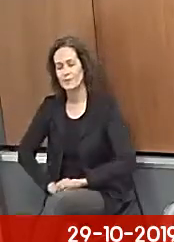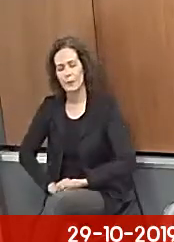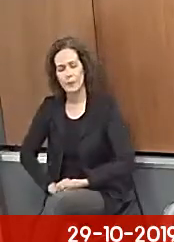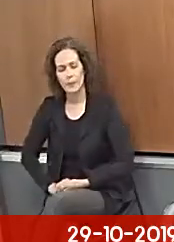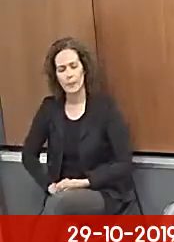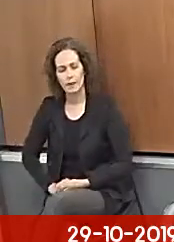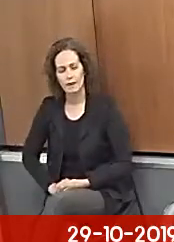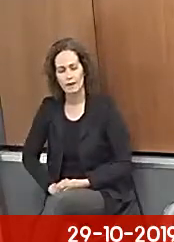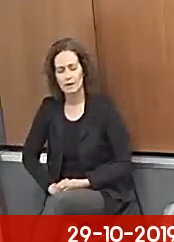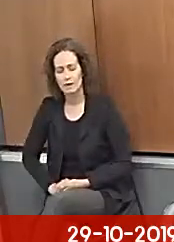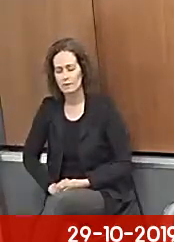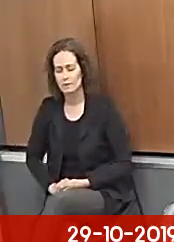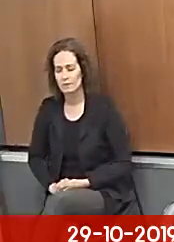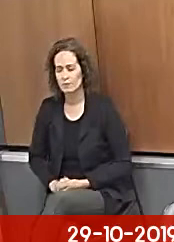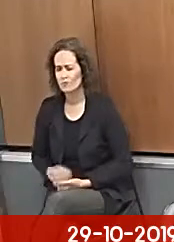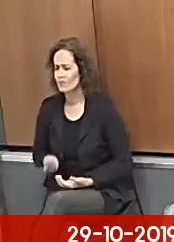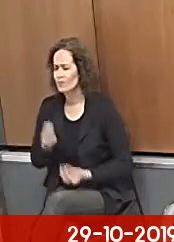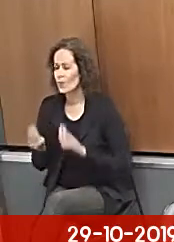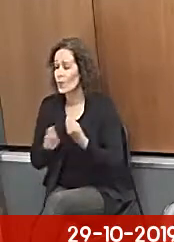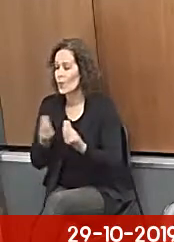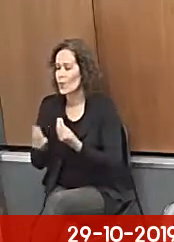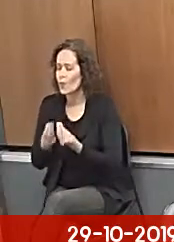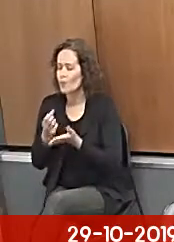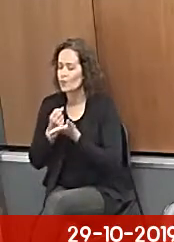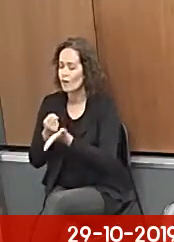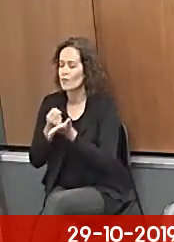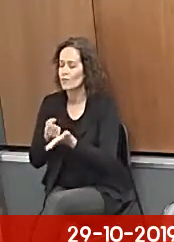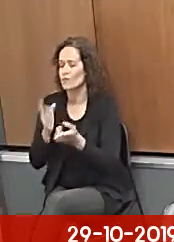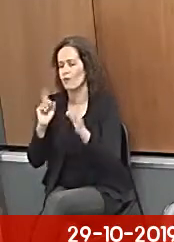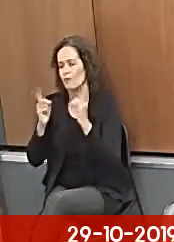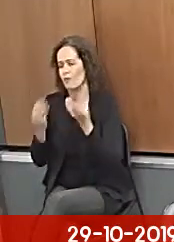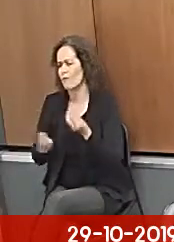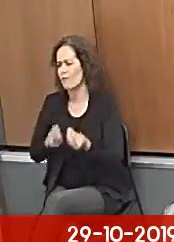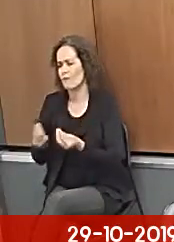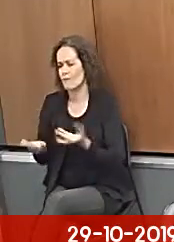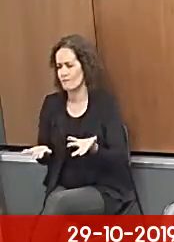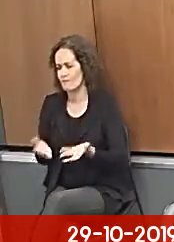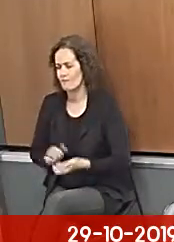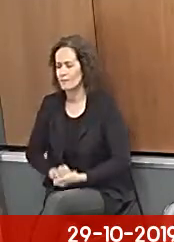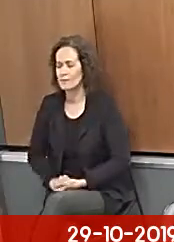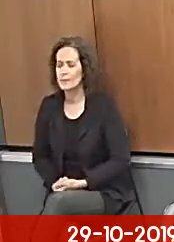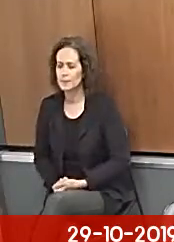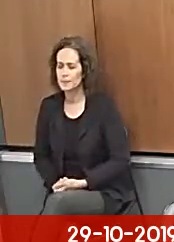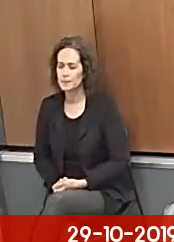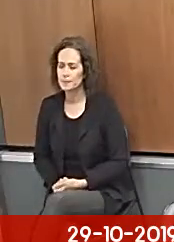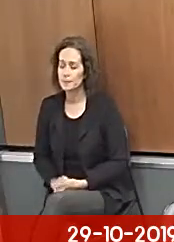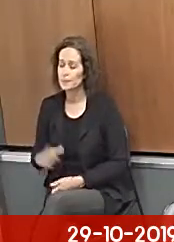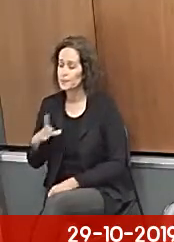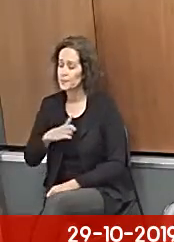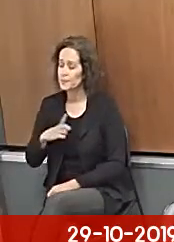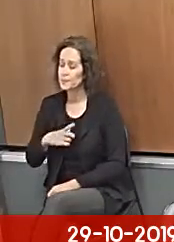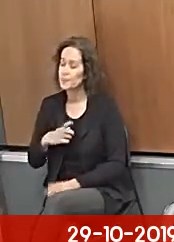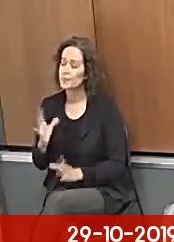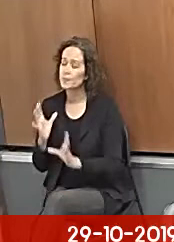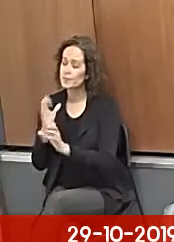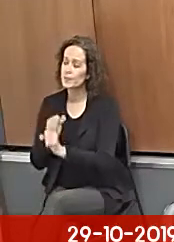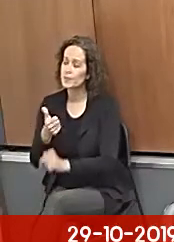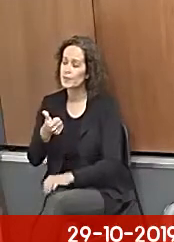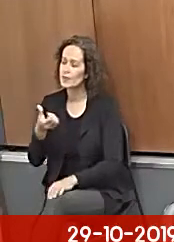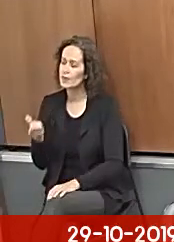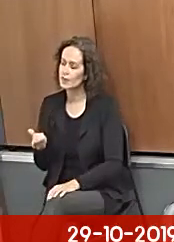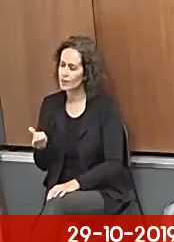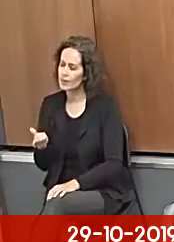Então, qual que pode ser a nossa contribuição nessa reunião? É, nós temos 16